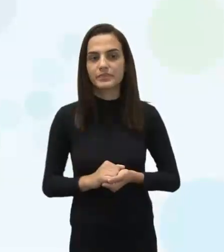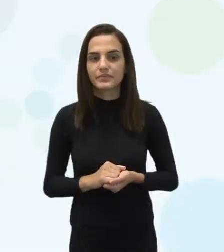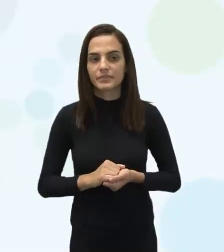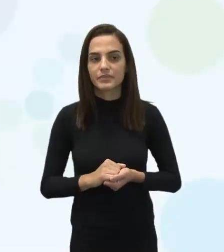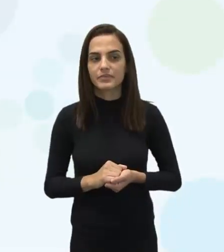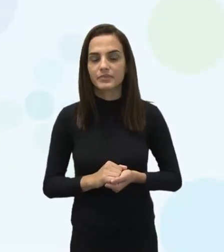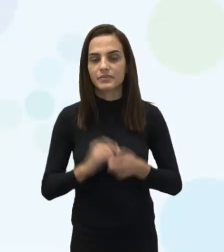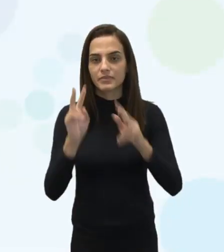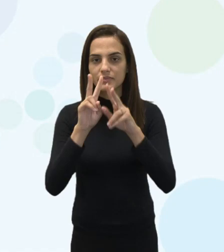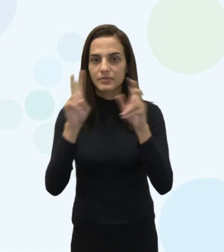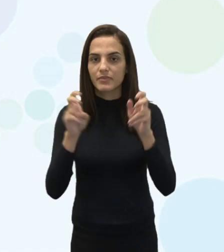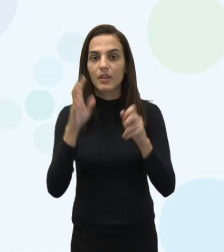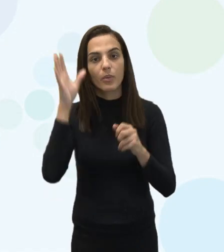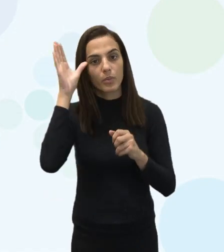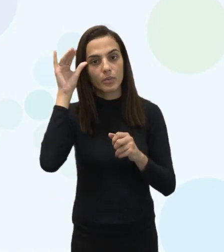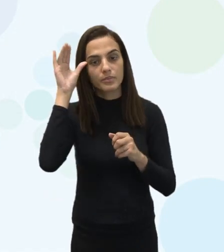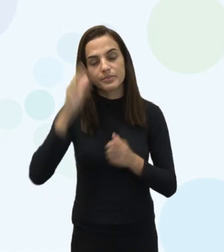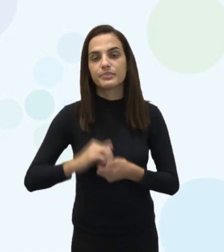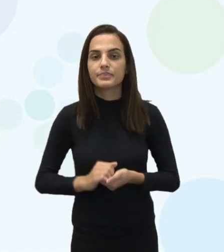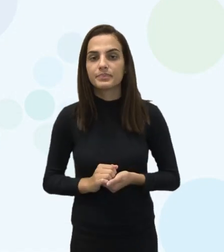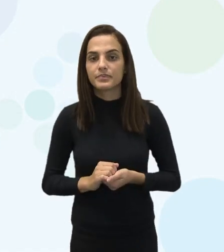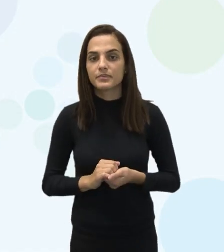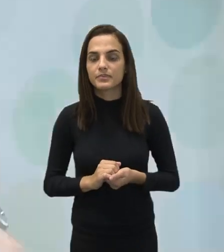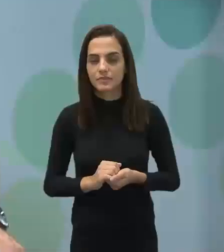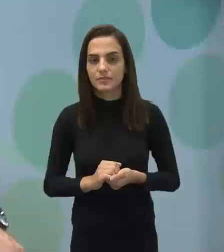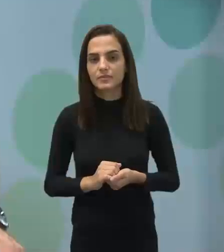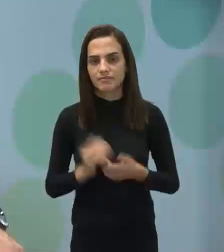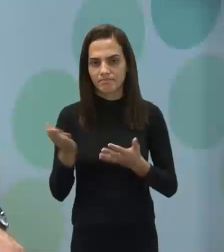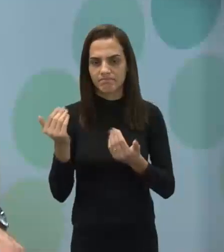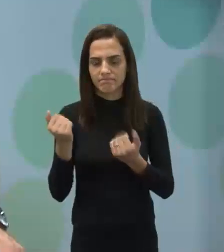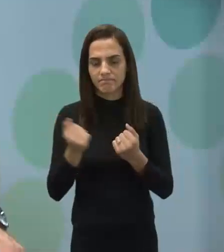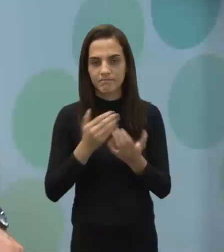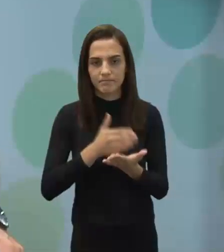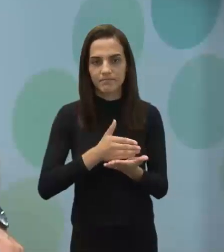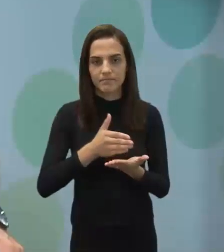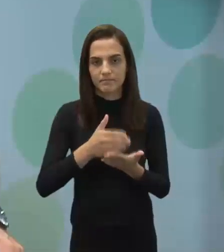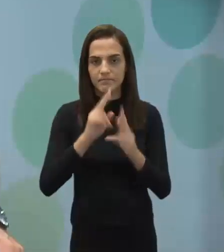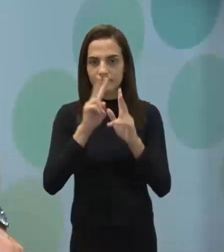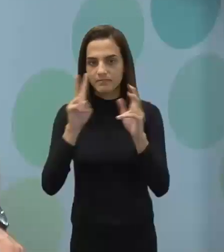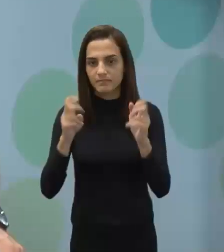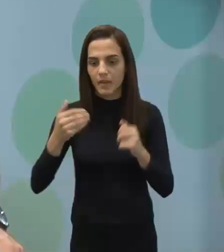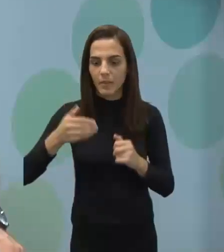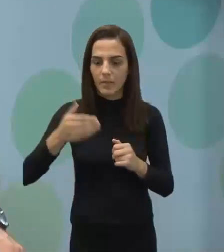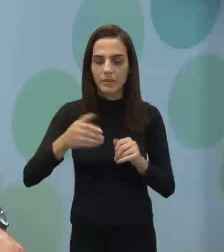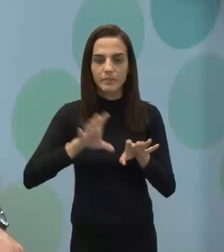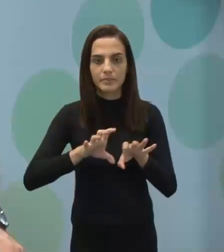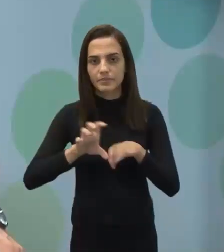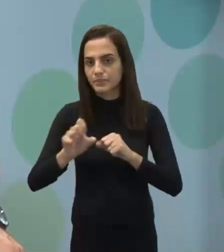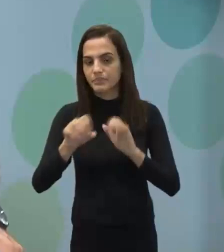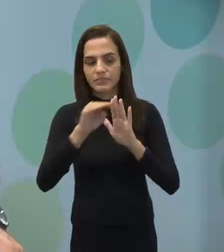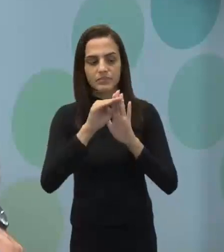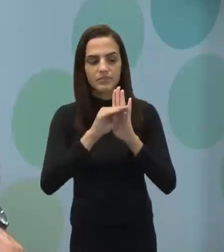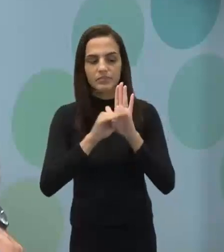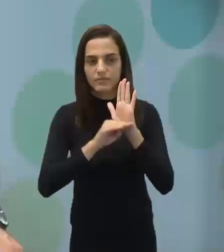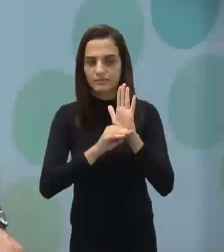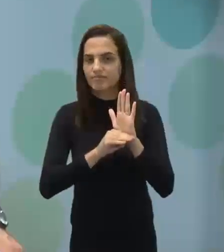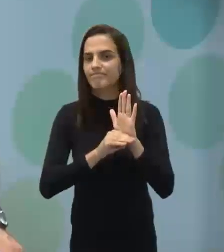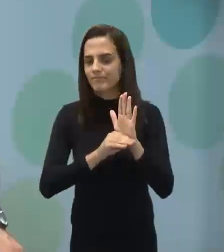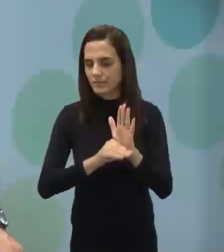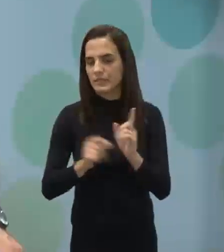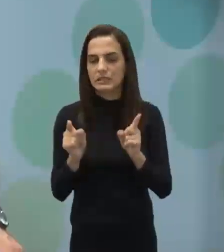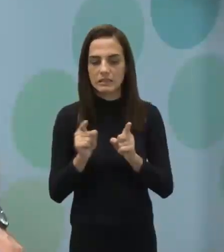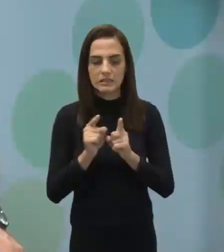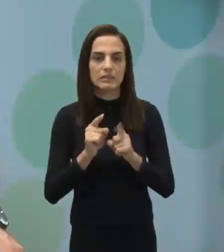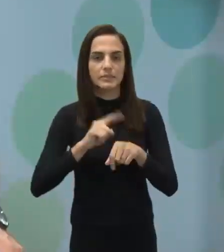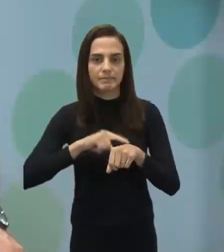áreas do conhecimento. Então já iremos começar aí falando do percurso formativo. É uma pauta aí ela está um pouco apertada de